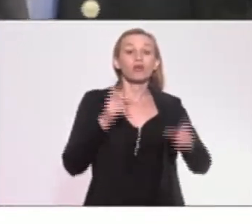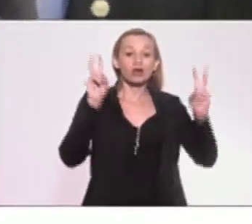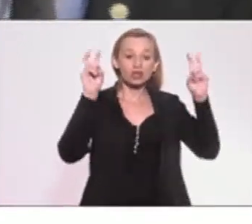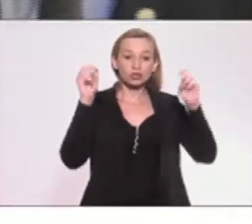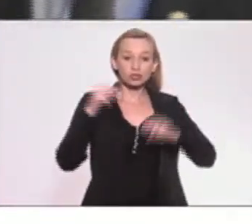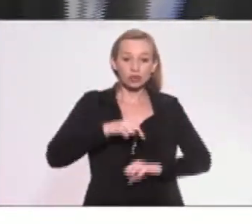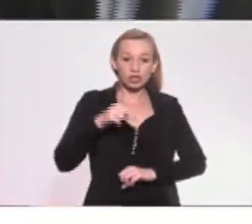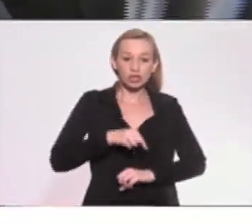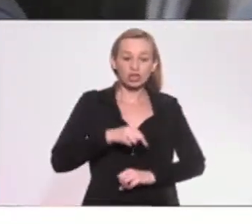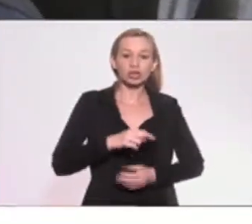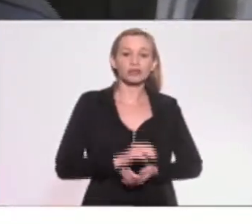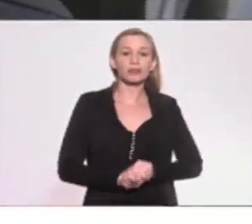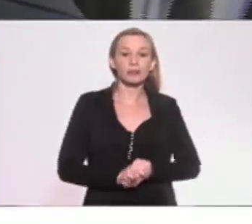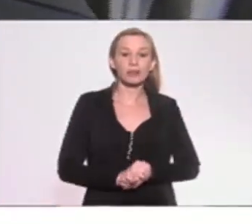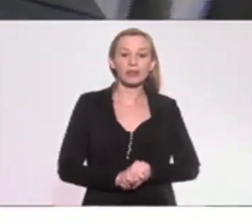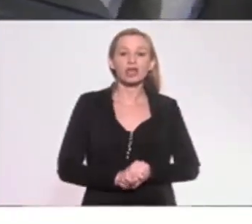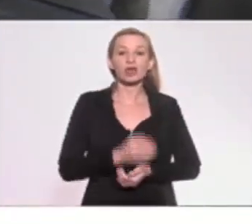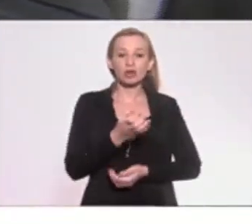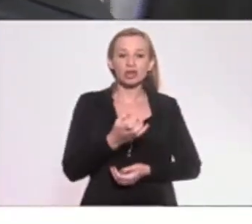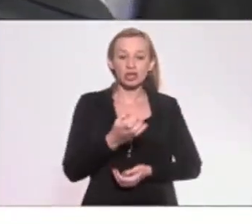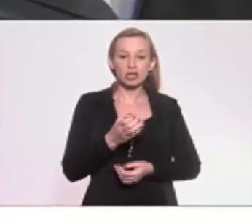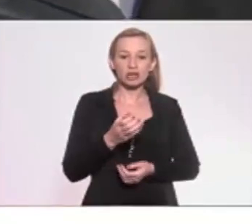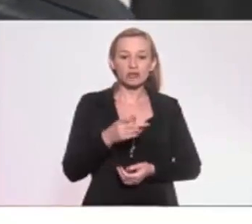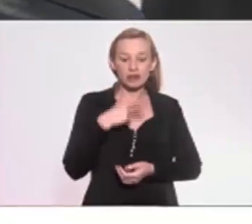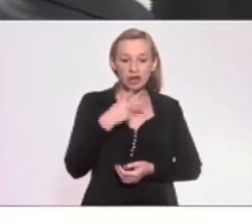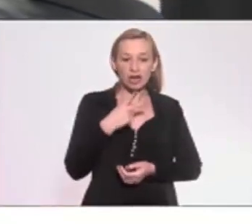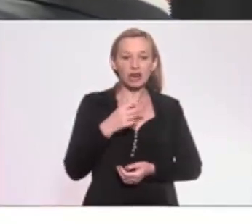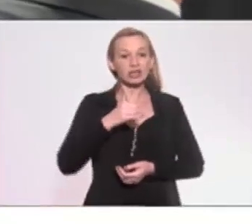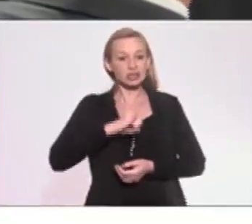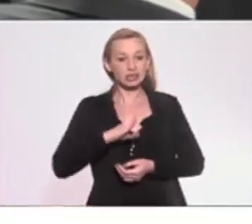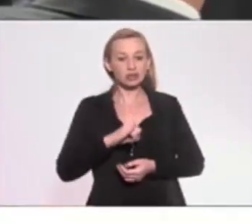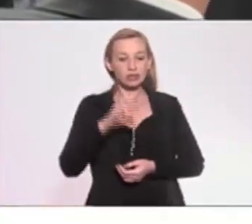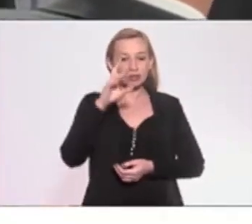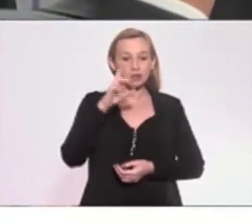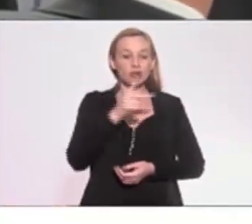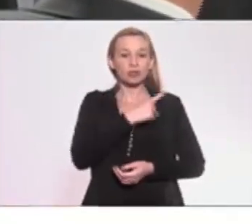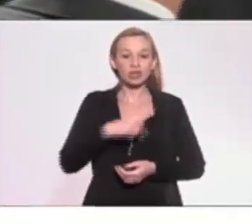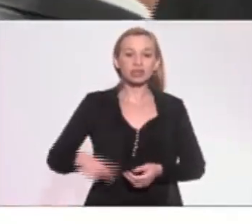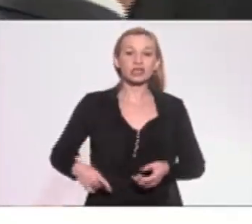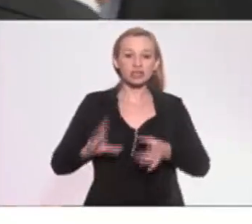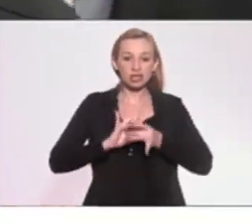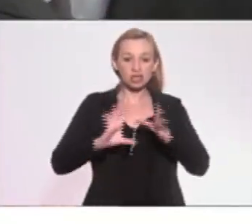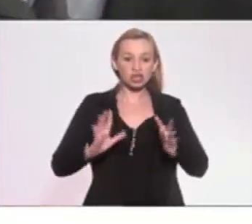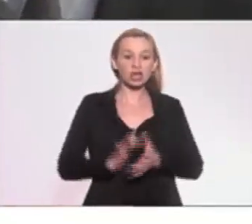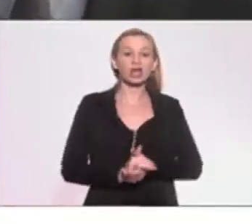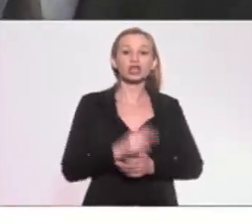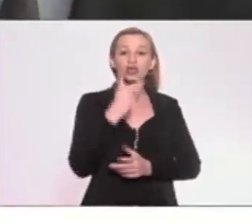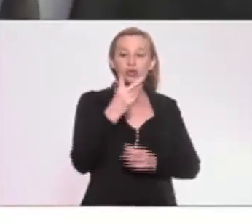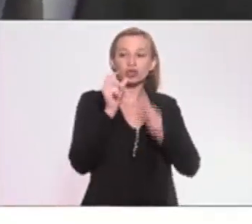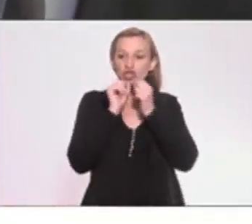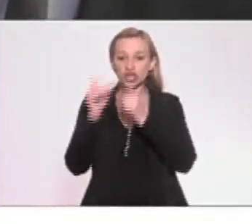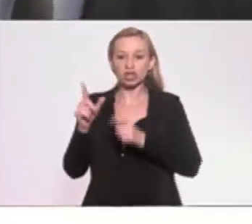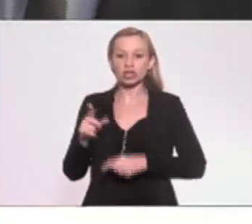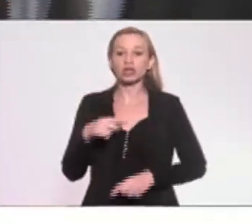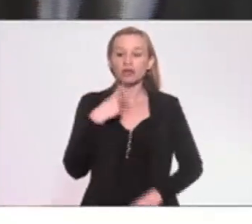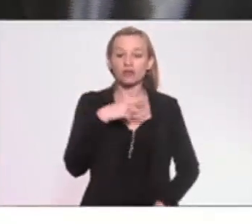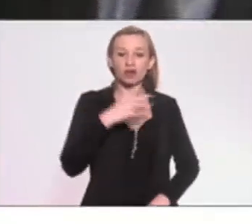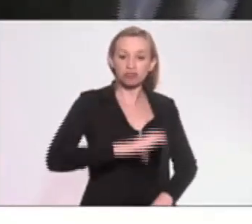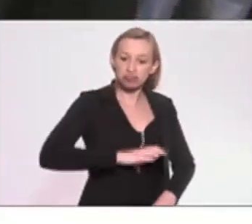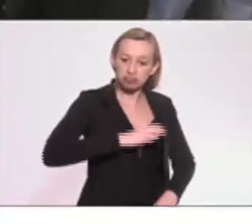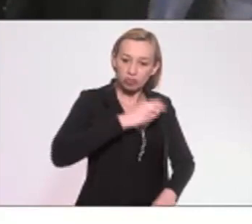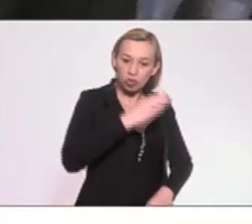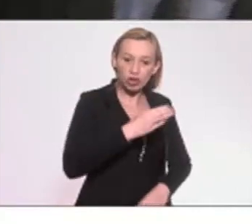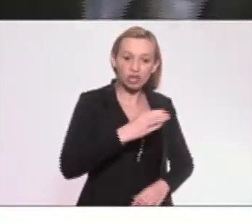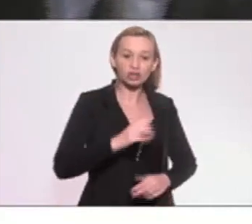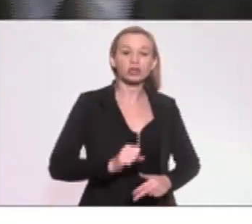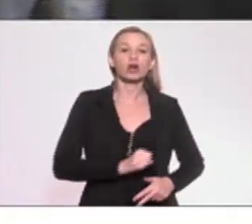quero até aproveitar, se Vossa Excelência me permitir, para fazer uma das duas principais críticas que faço aqui com coragem e firmeza ao